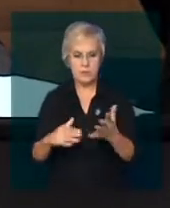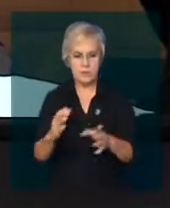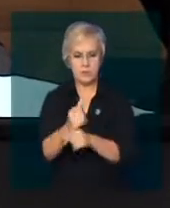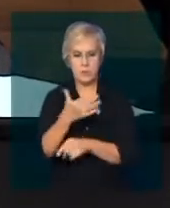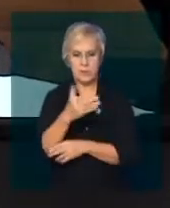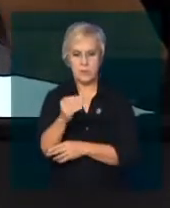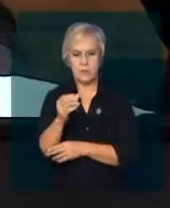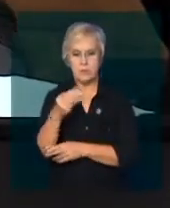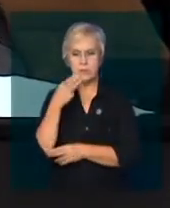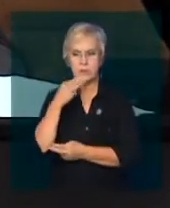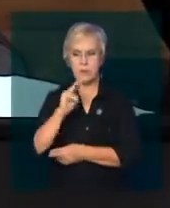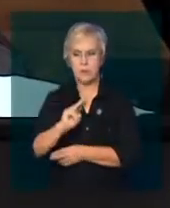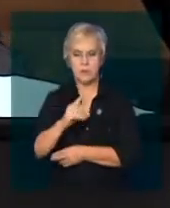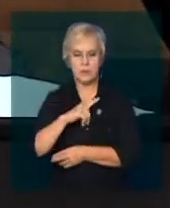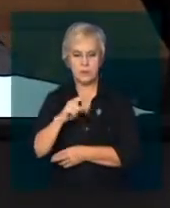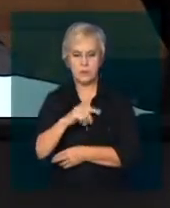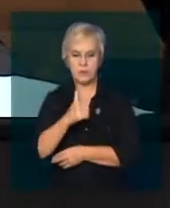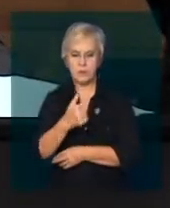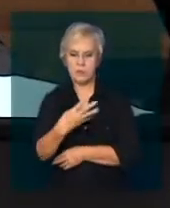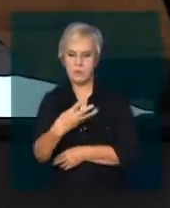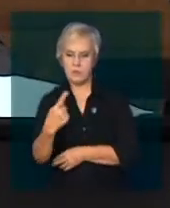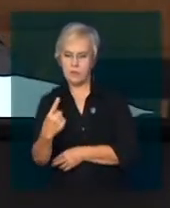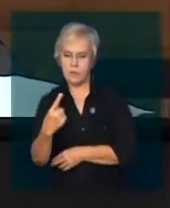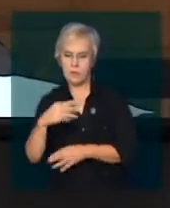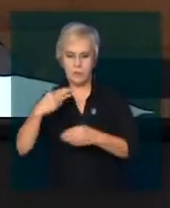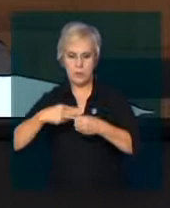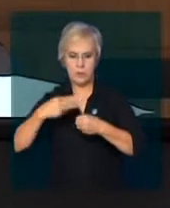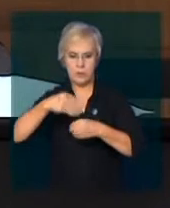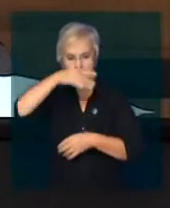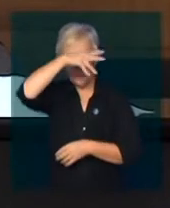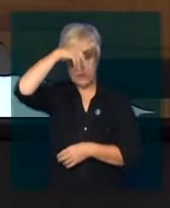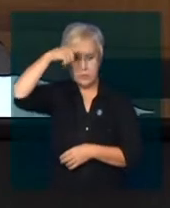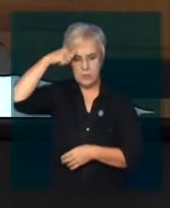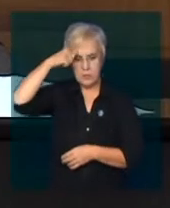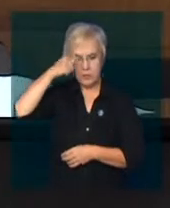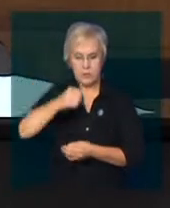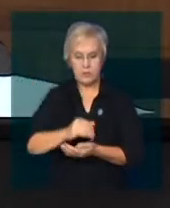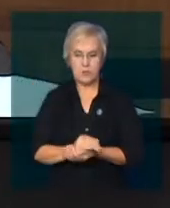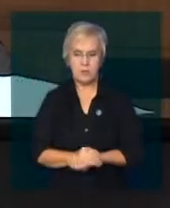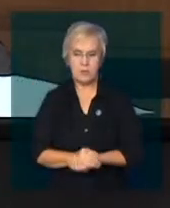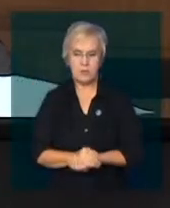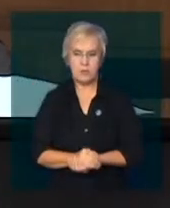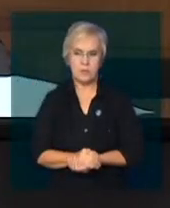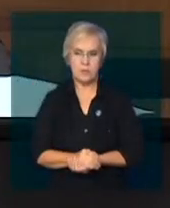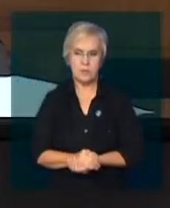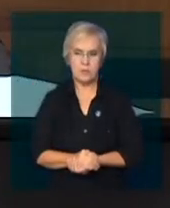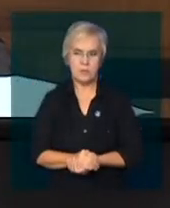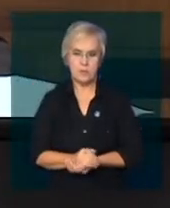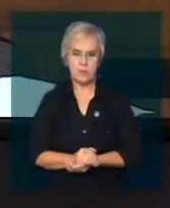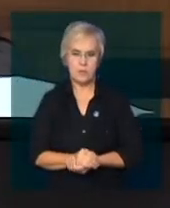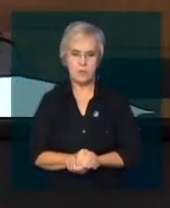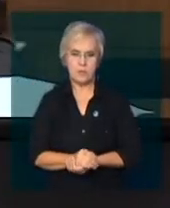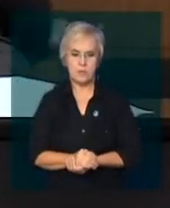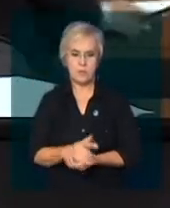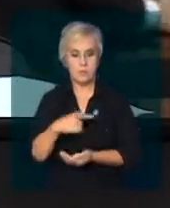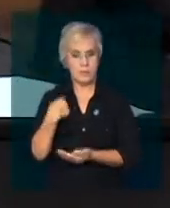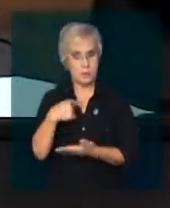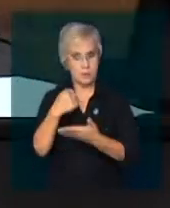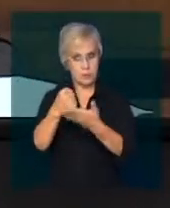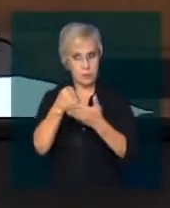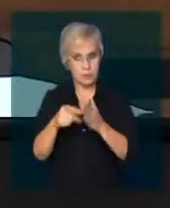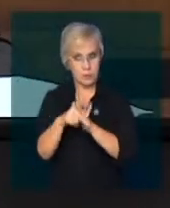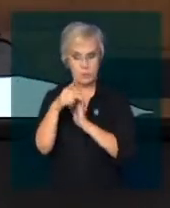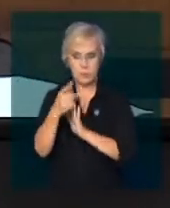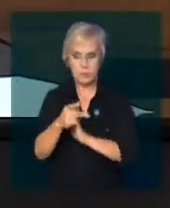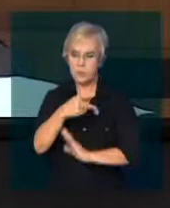milhões, pertence aos 141 municípios mato-grossenses que vivem em situação de penúria. Contamos com o seu apoio, presidente